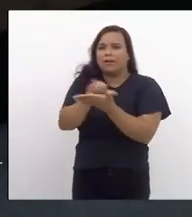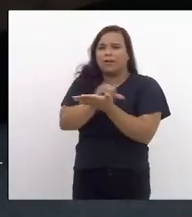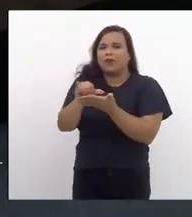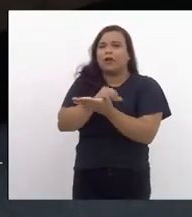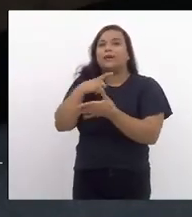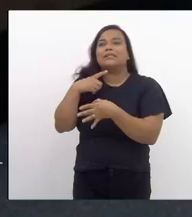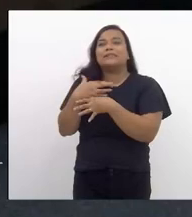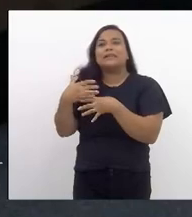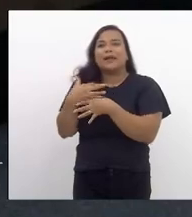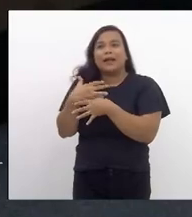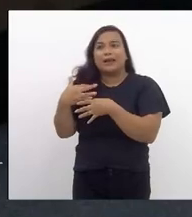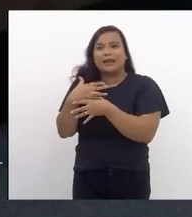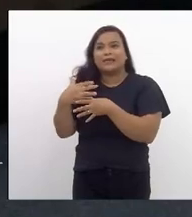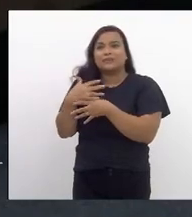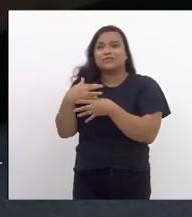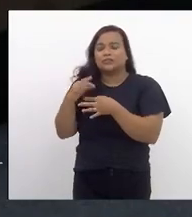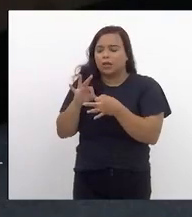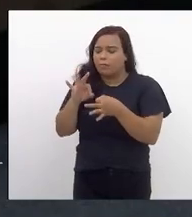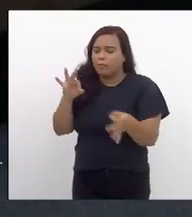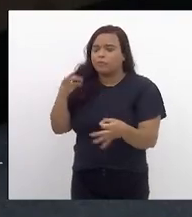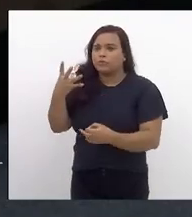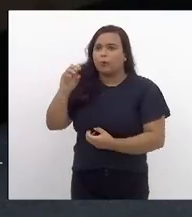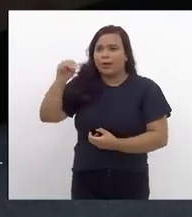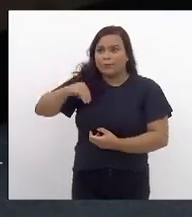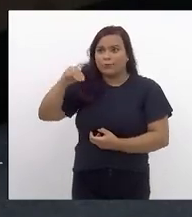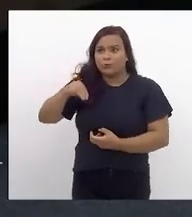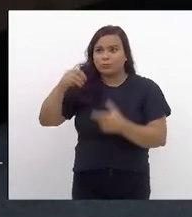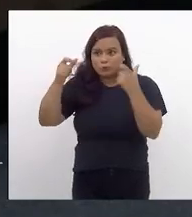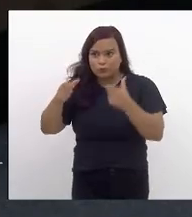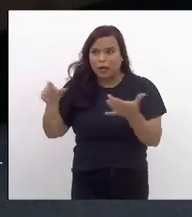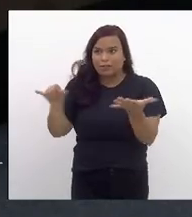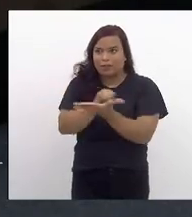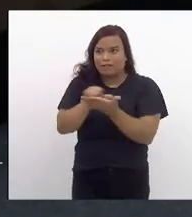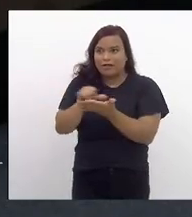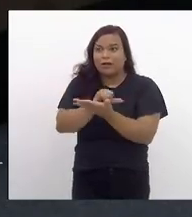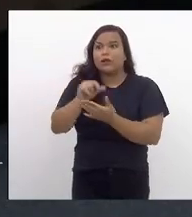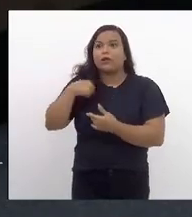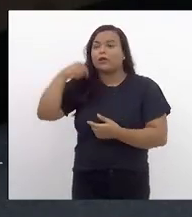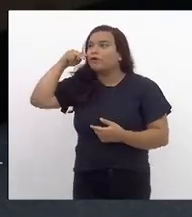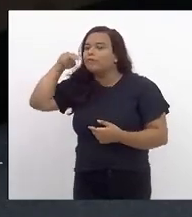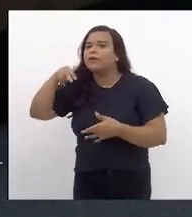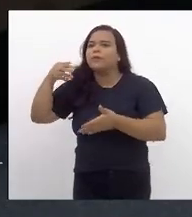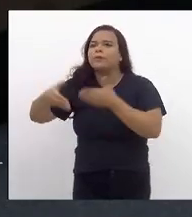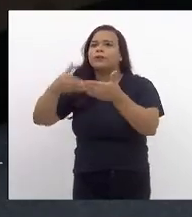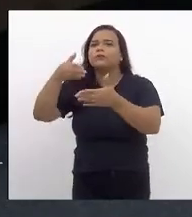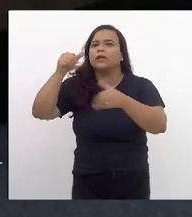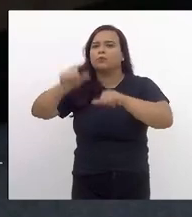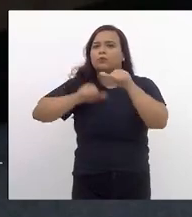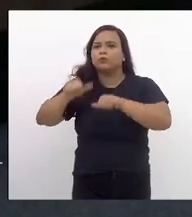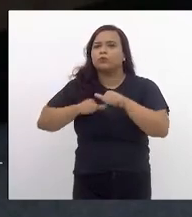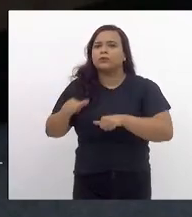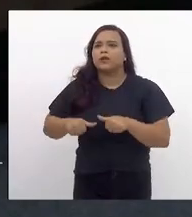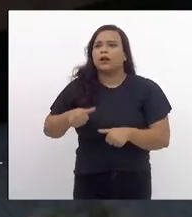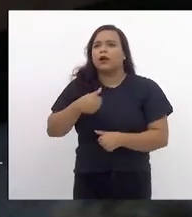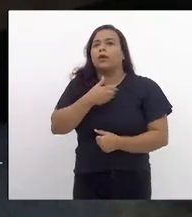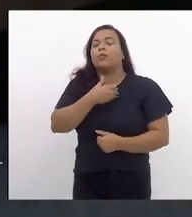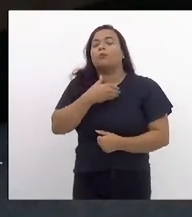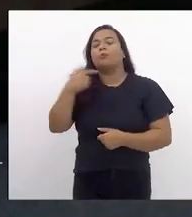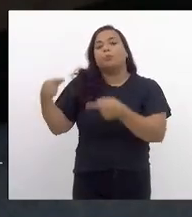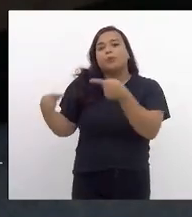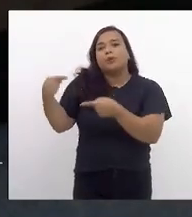Nova York, para justamente ver todo o processo de modificação da política pública de segurança,